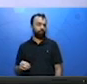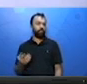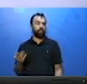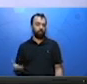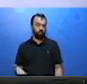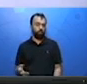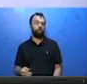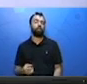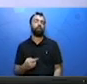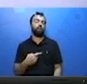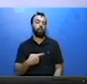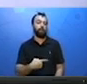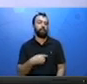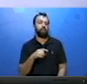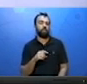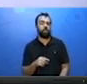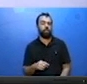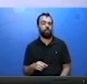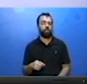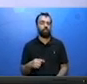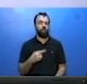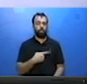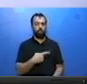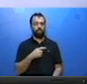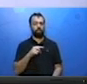Agora aqui, menos 24 elevado ao quadrado.